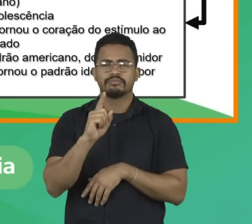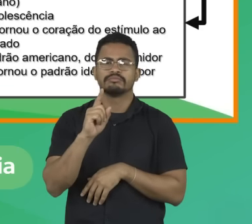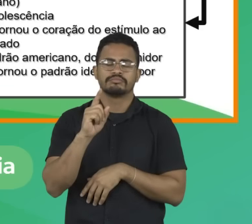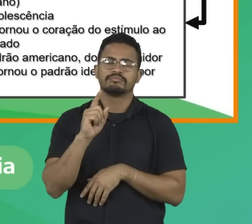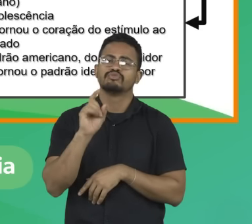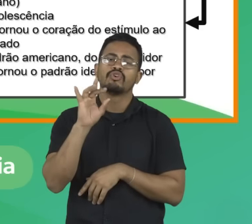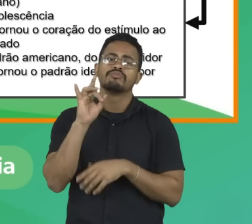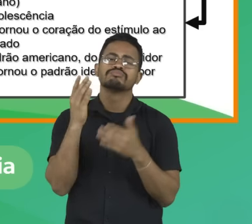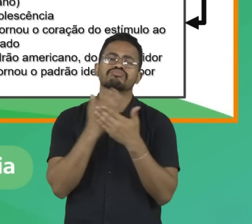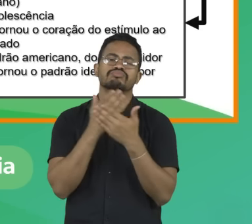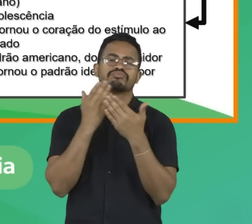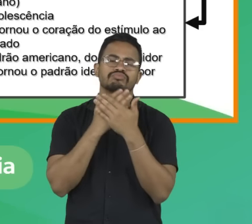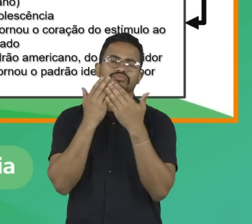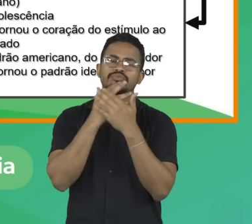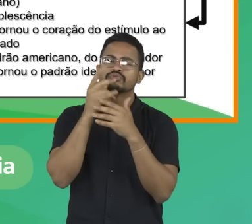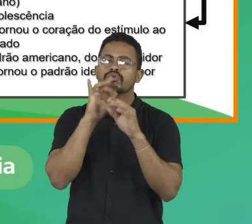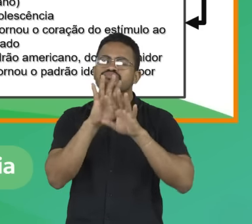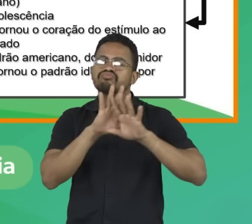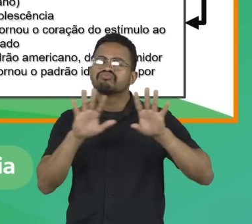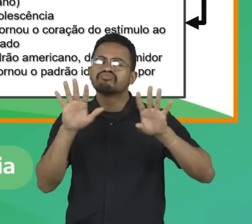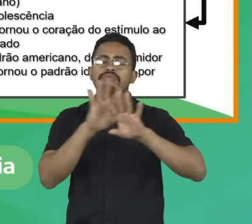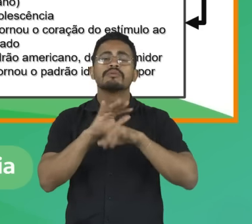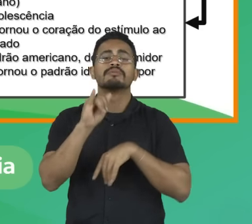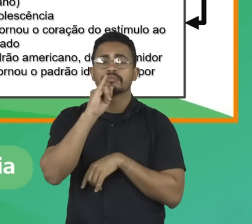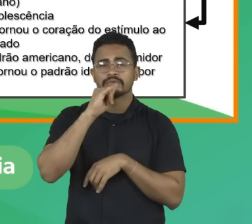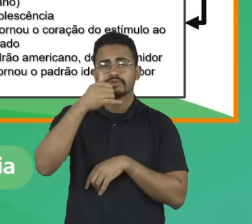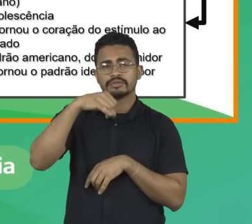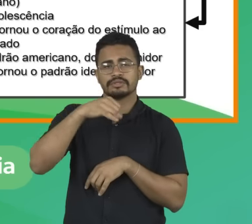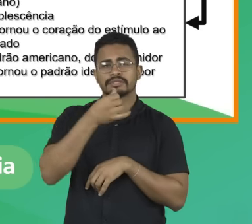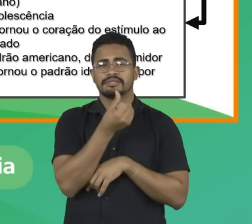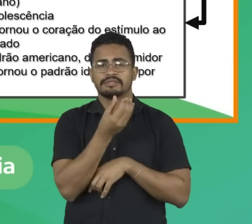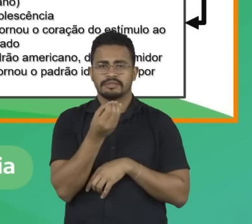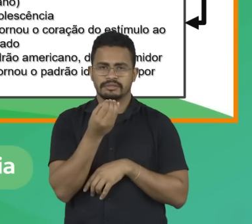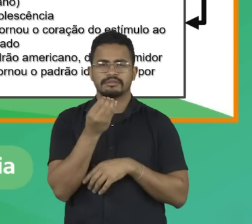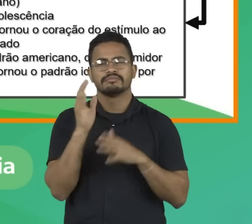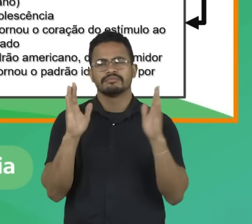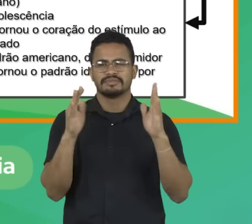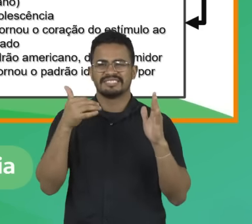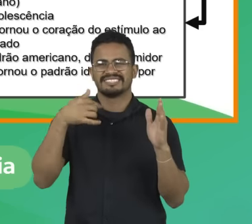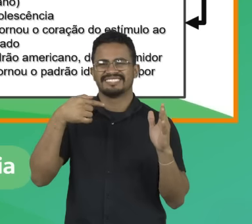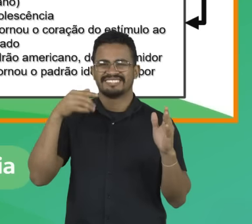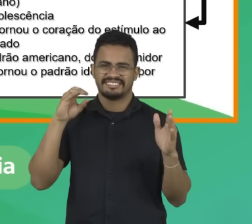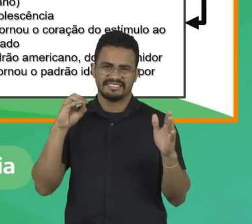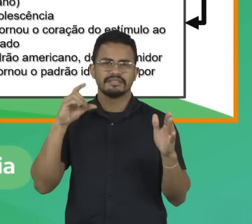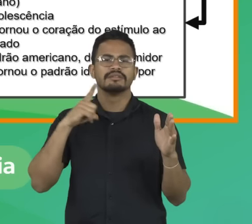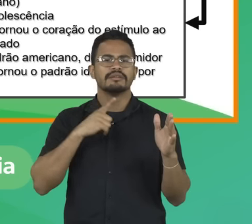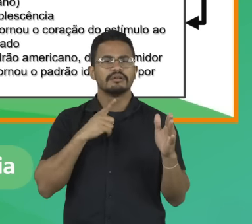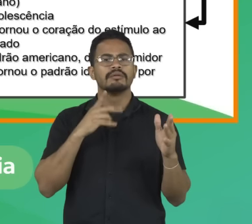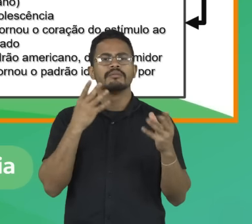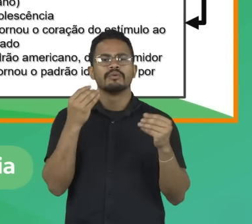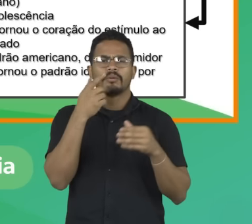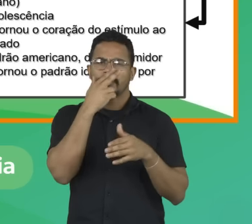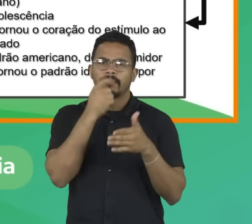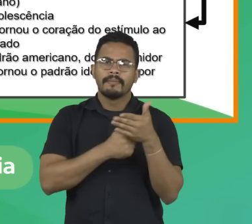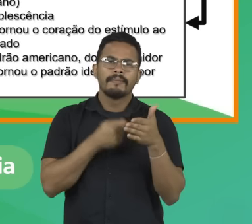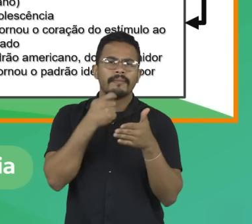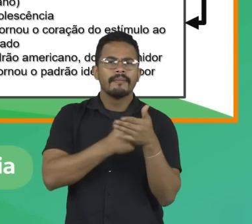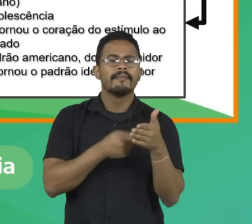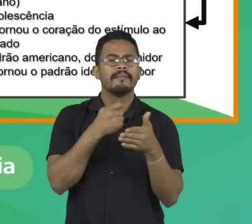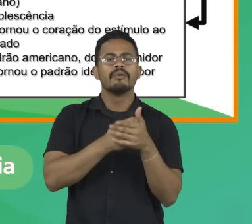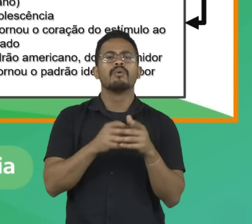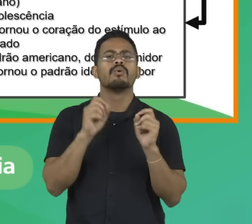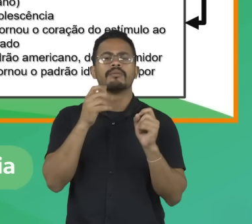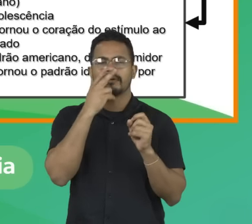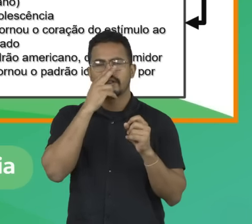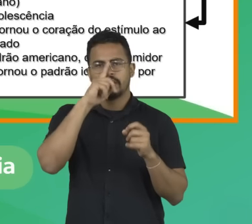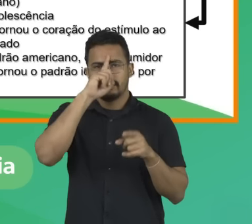Entre 1960 e 1970, foi dado início a uma série de movimentos de resistência a esse domínio predatório do